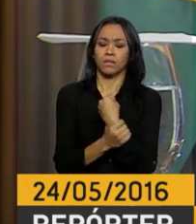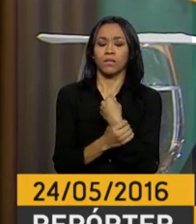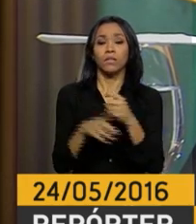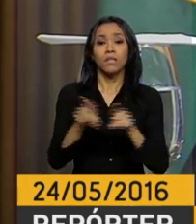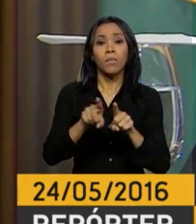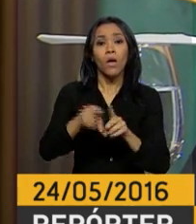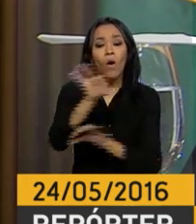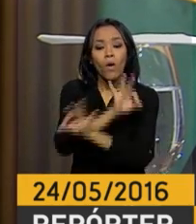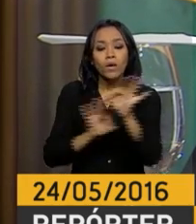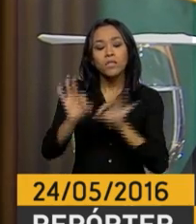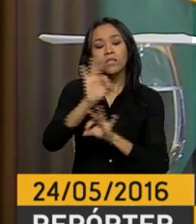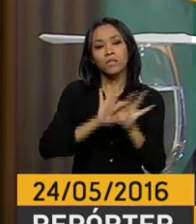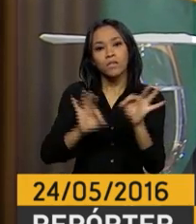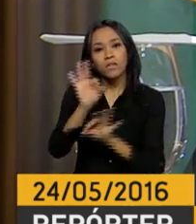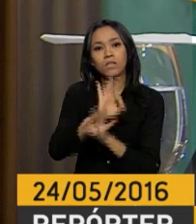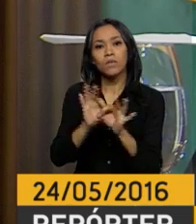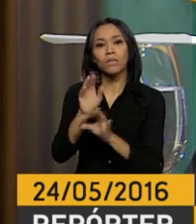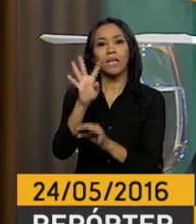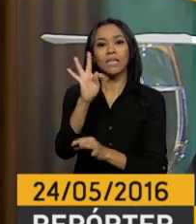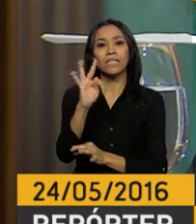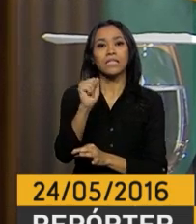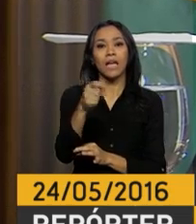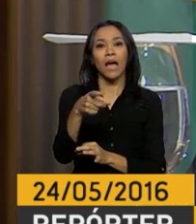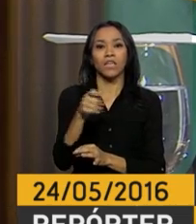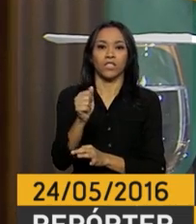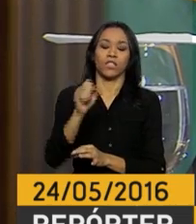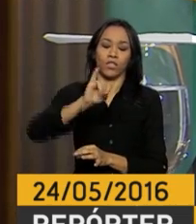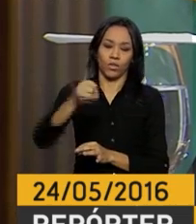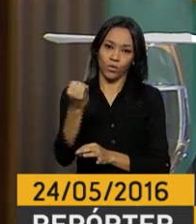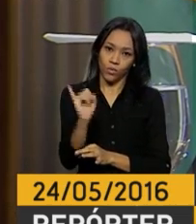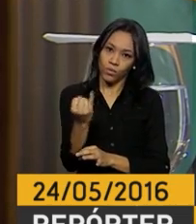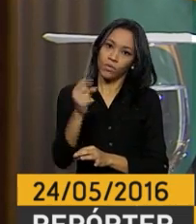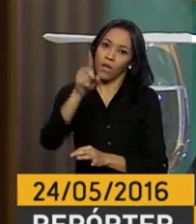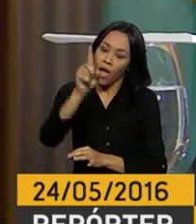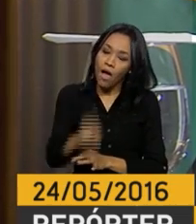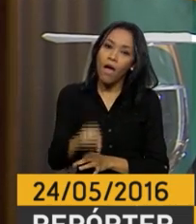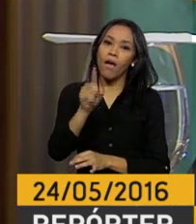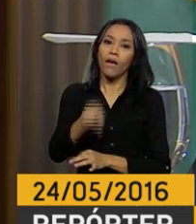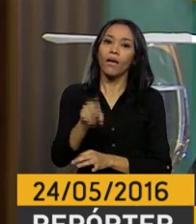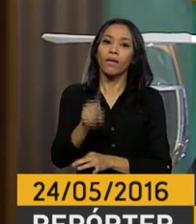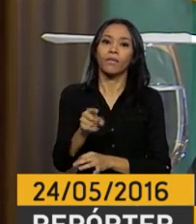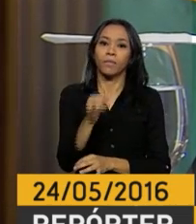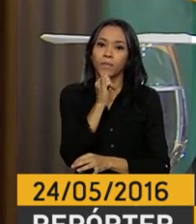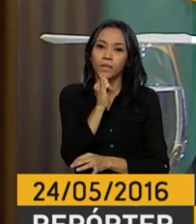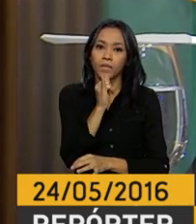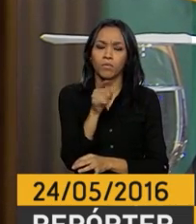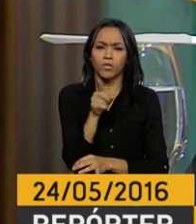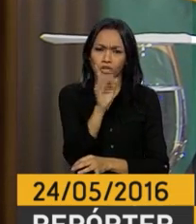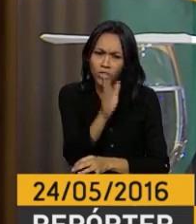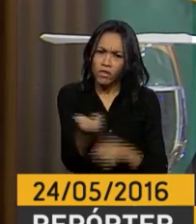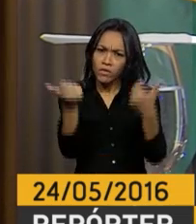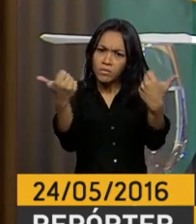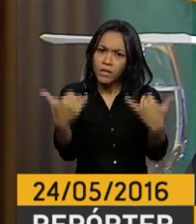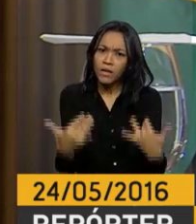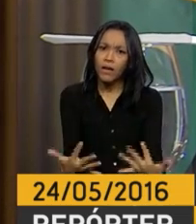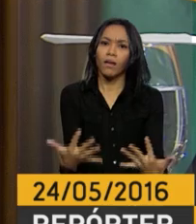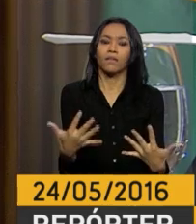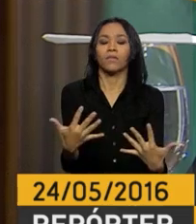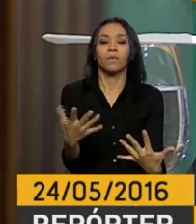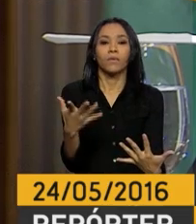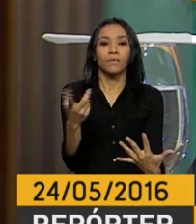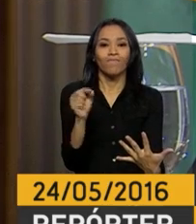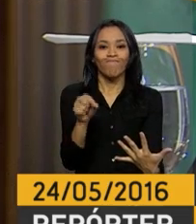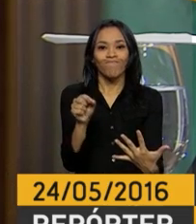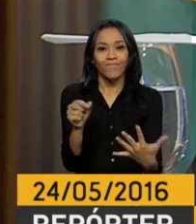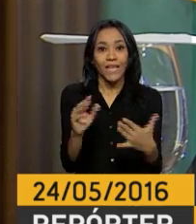estrutural das taxas de juros. São consequências, como também aqui está mencionado, elimina